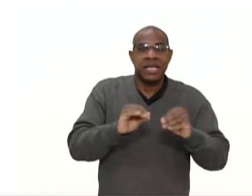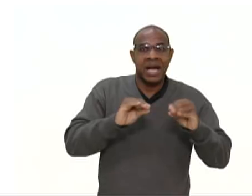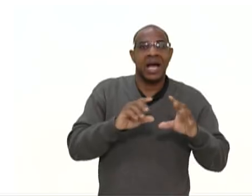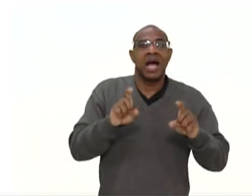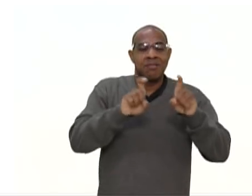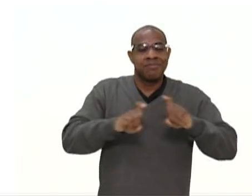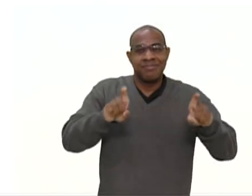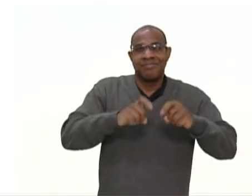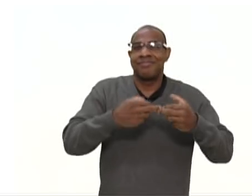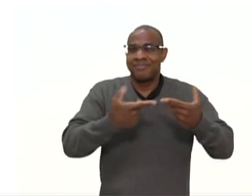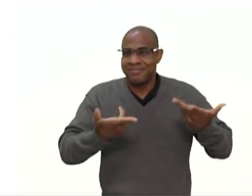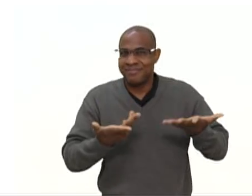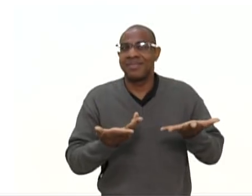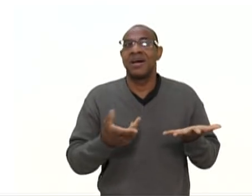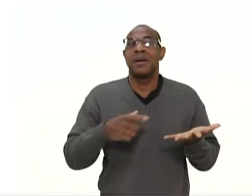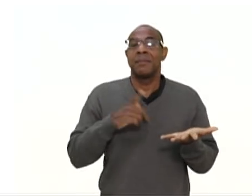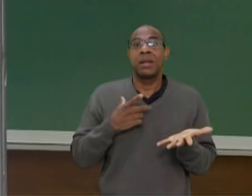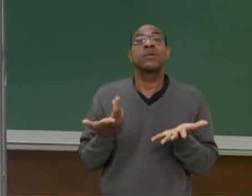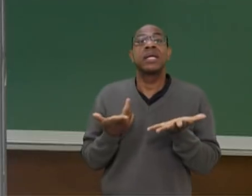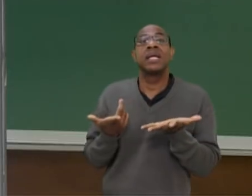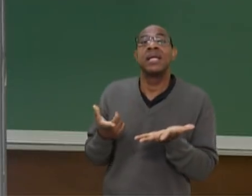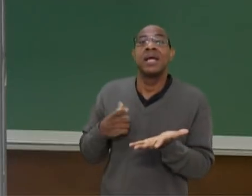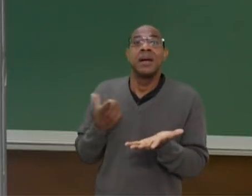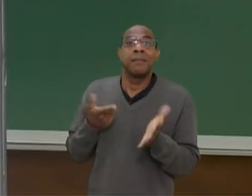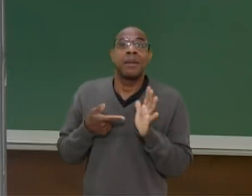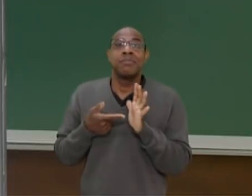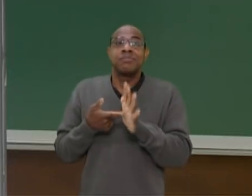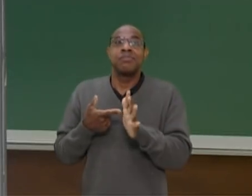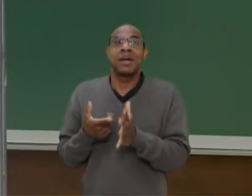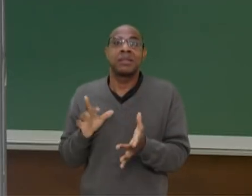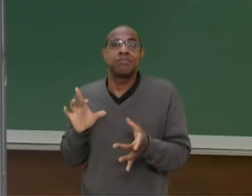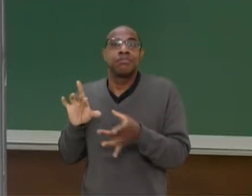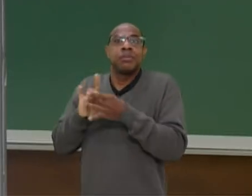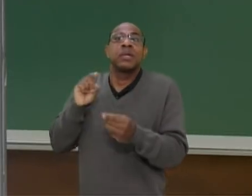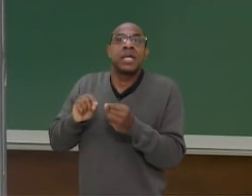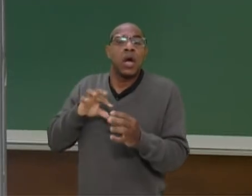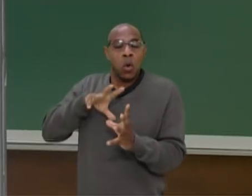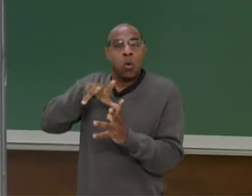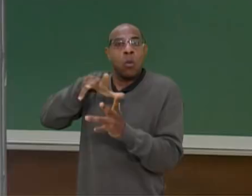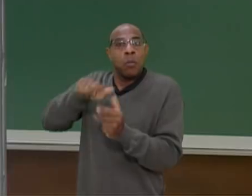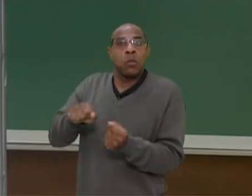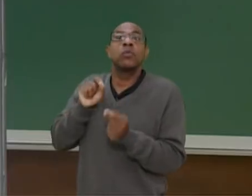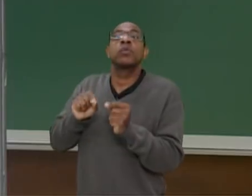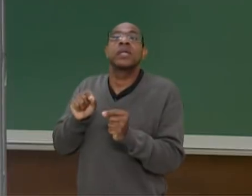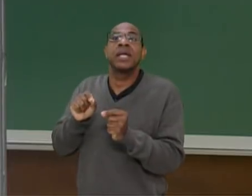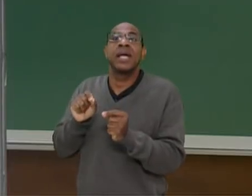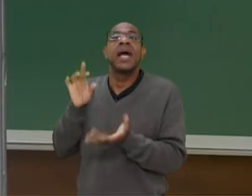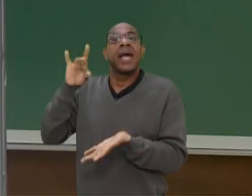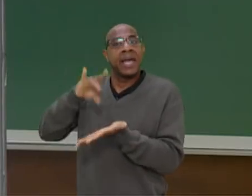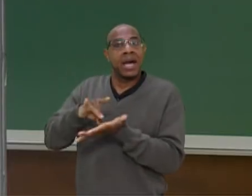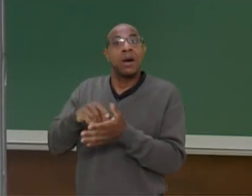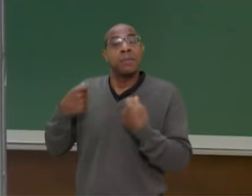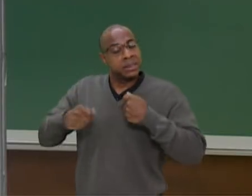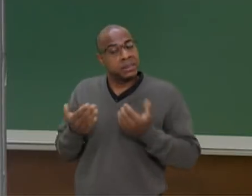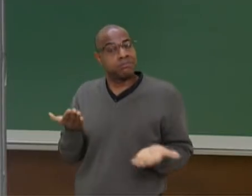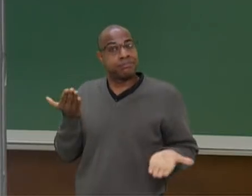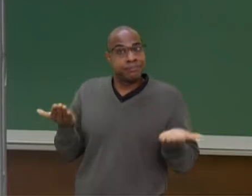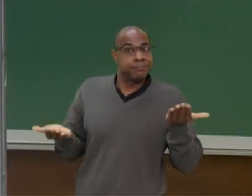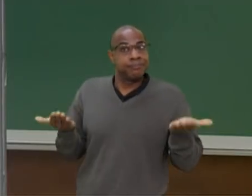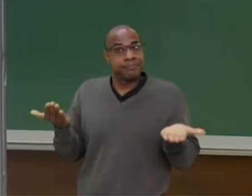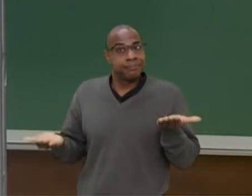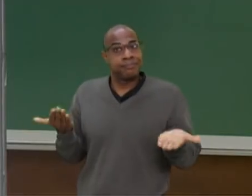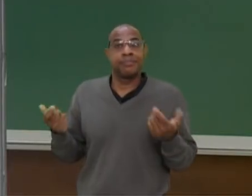o mundo real. Ou seja, deve ter um equilíbrio, né, entre o mundo real e o